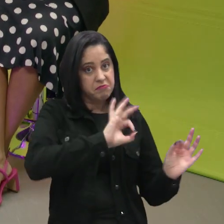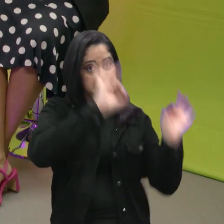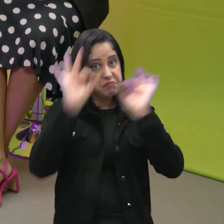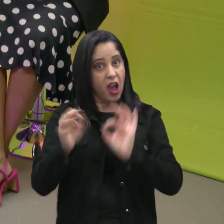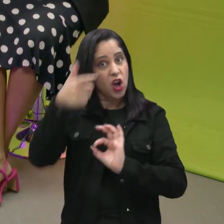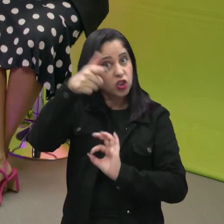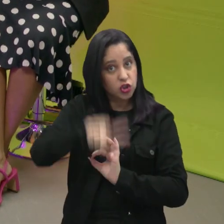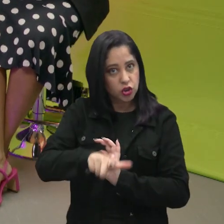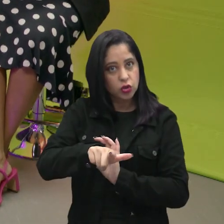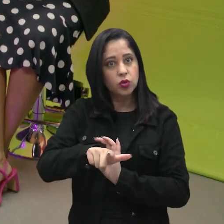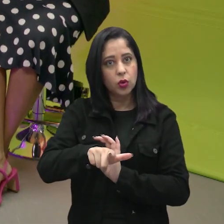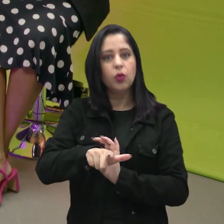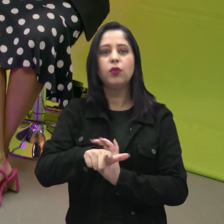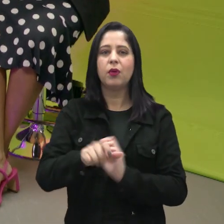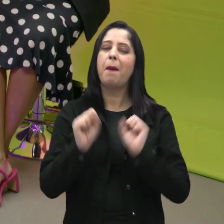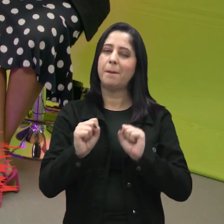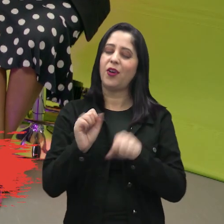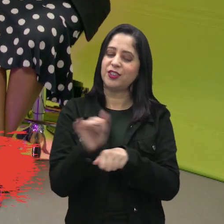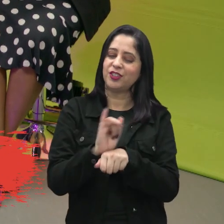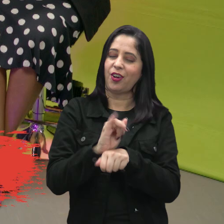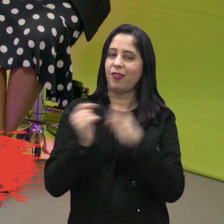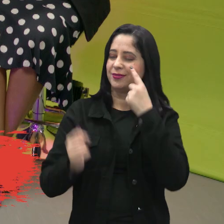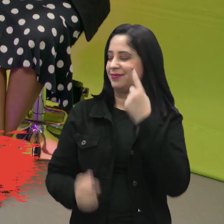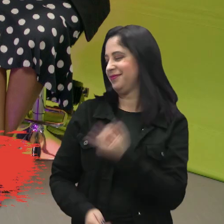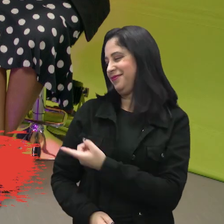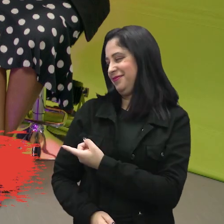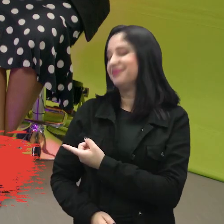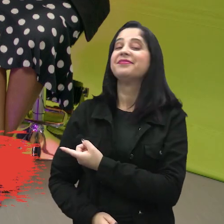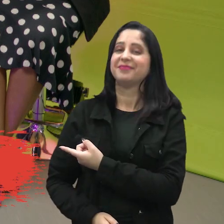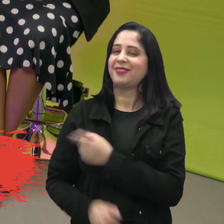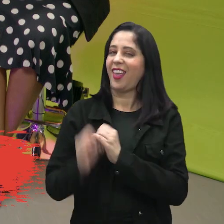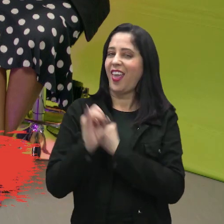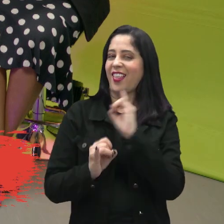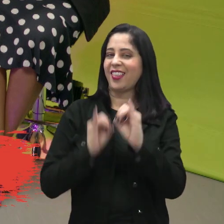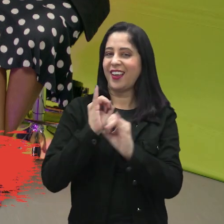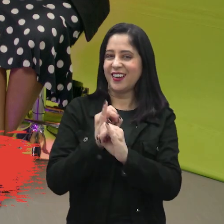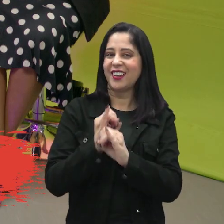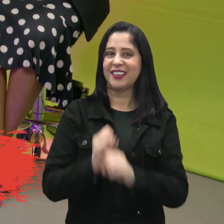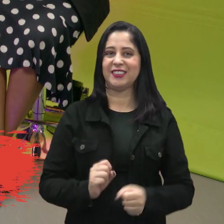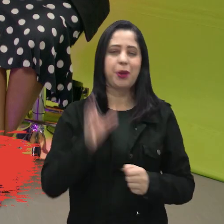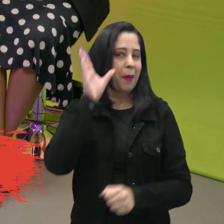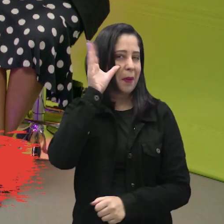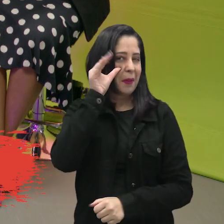as nossas dicas, as nossas reportagens, você sabe que tá tudo disponível na internet, né? É só entrar lá no